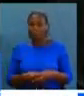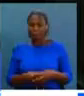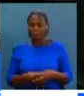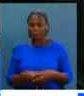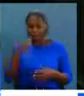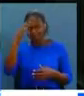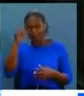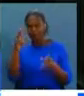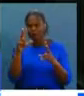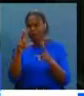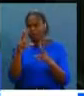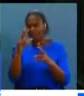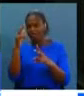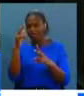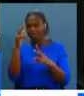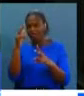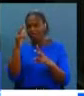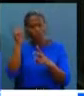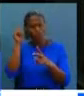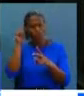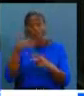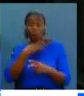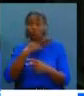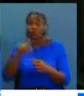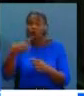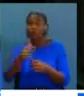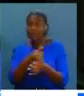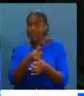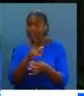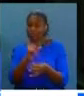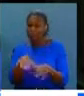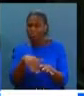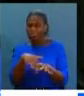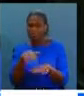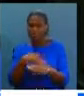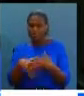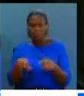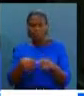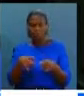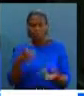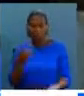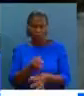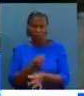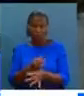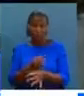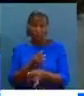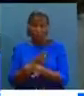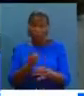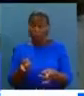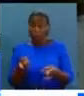iniciativa nobre. E então gostava que outros ilhas aderiram a essa iniciativa, uma vez